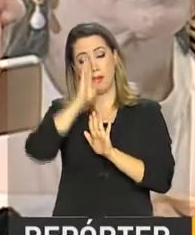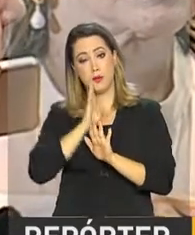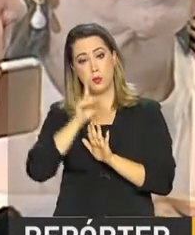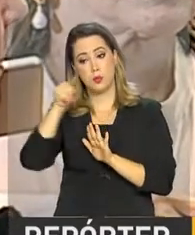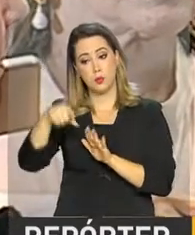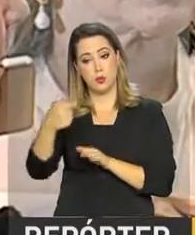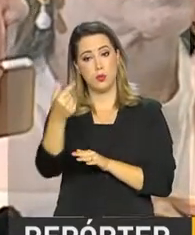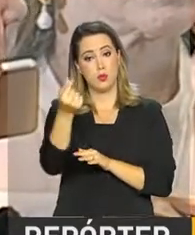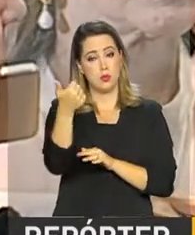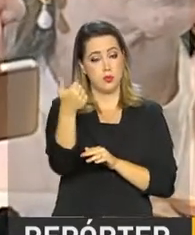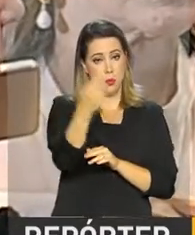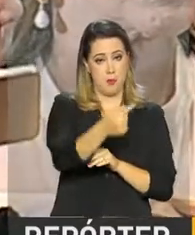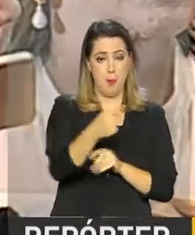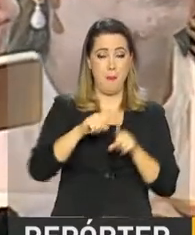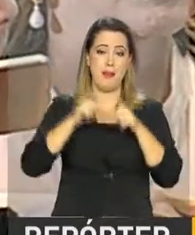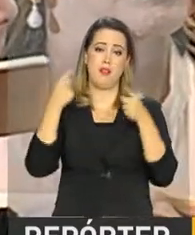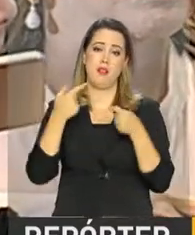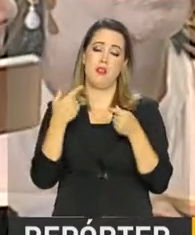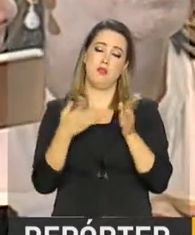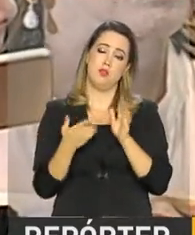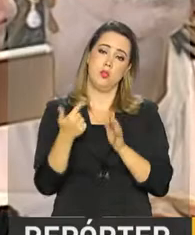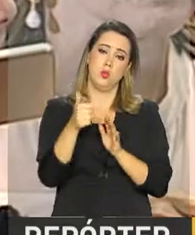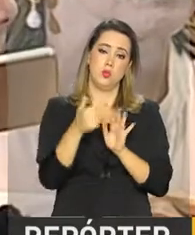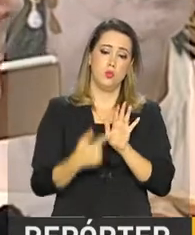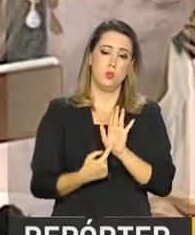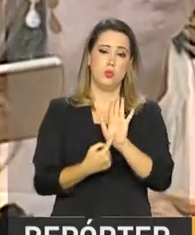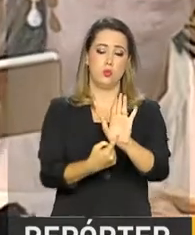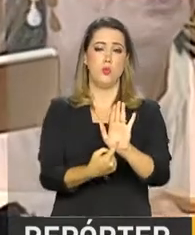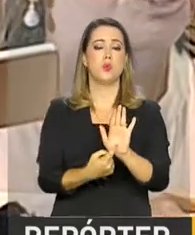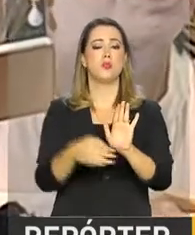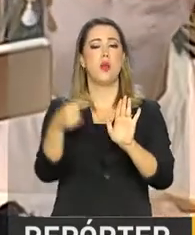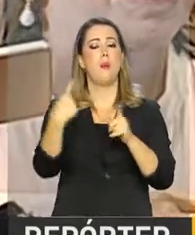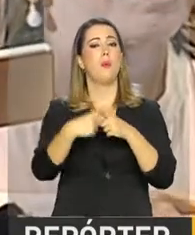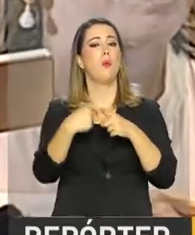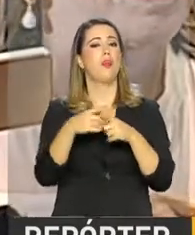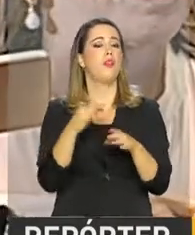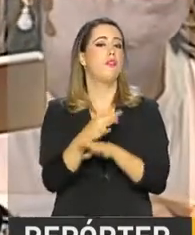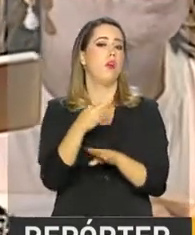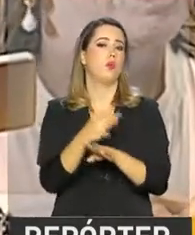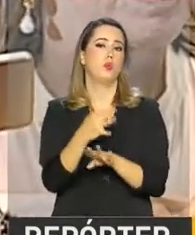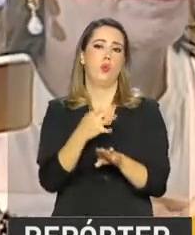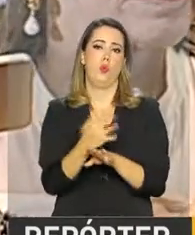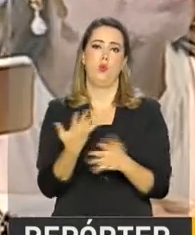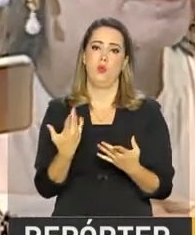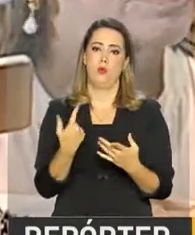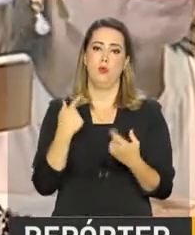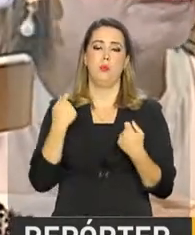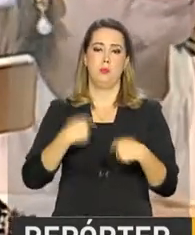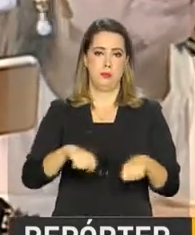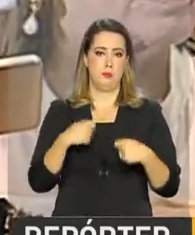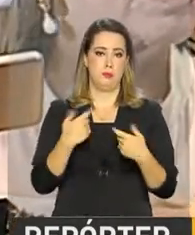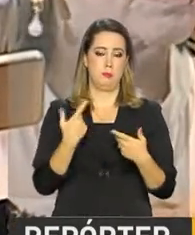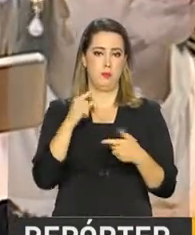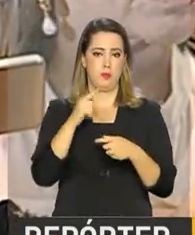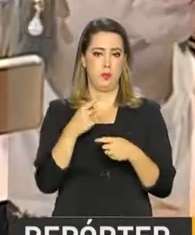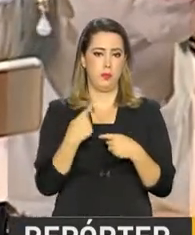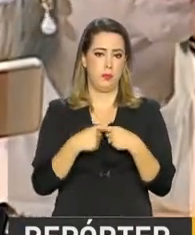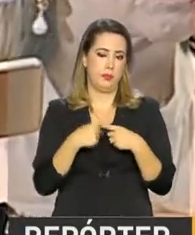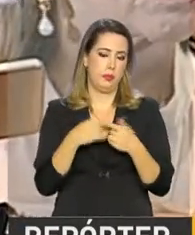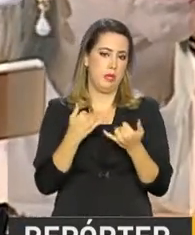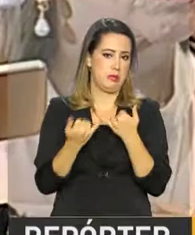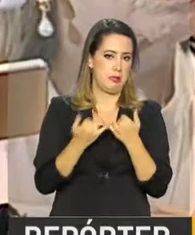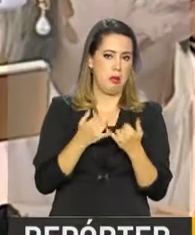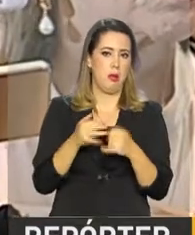2017 não apresentaram ou apresentarem uma justificativa plausível de, por